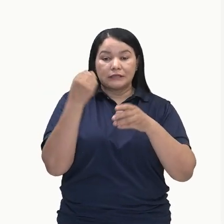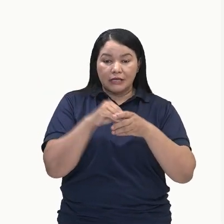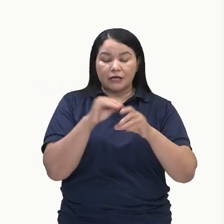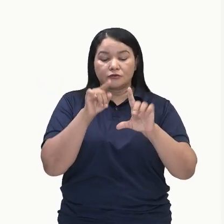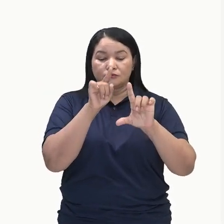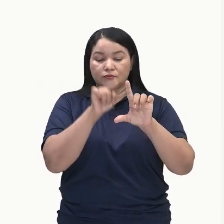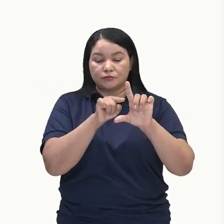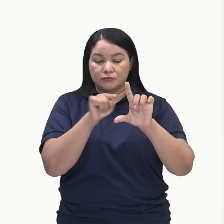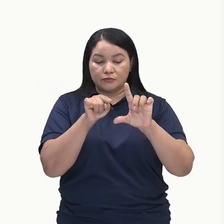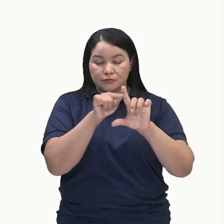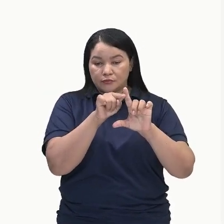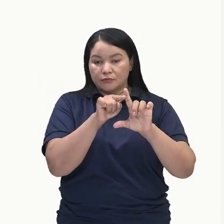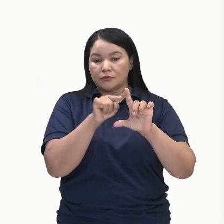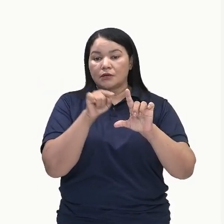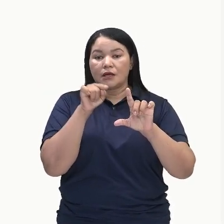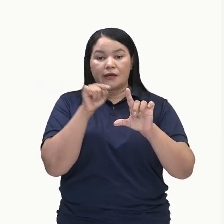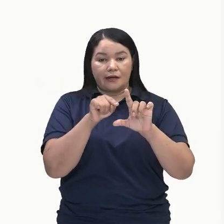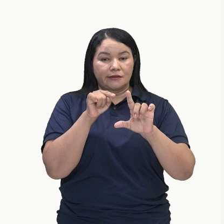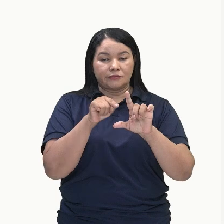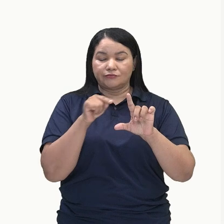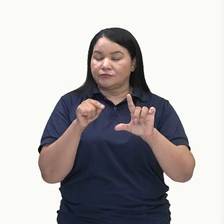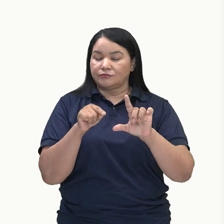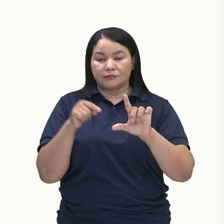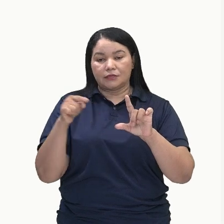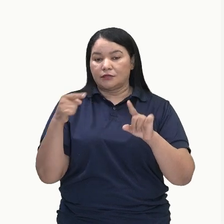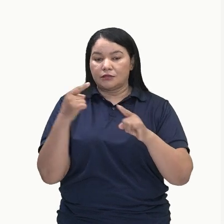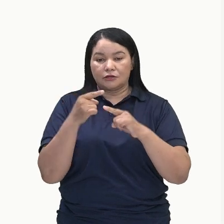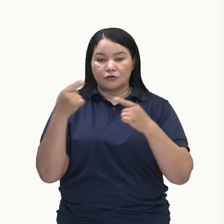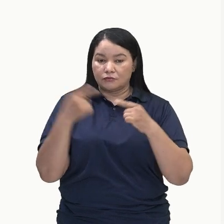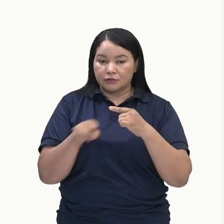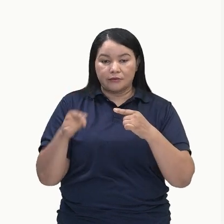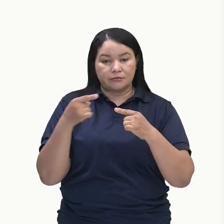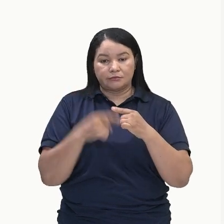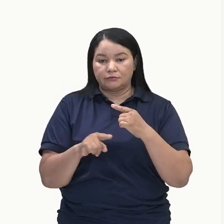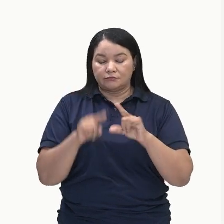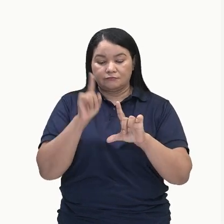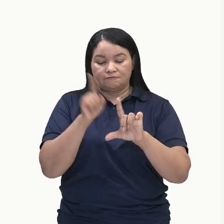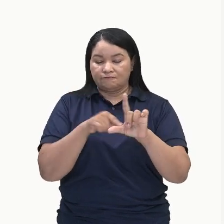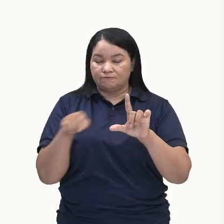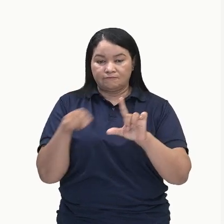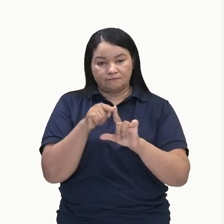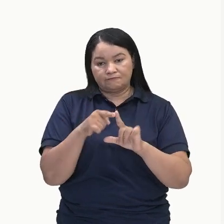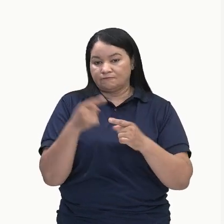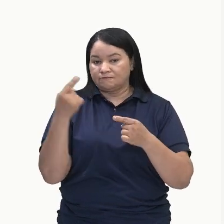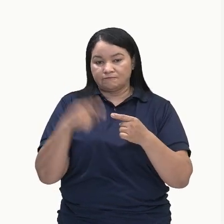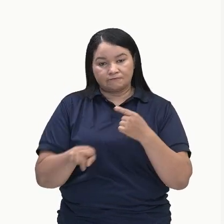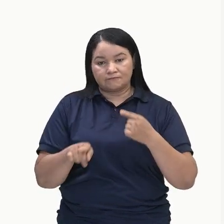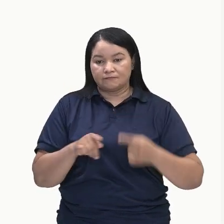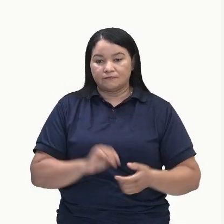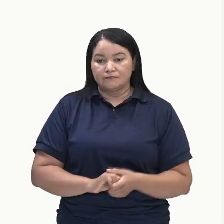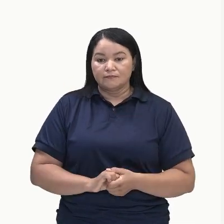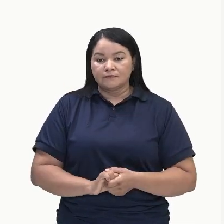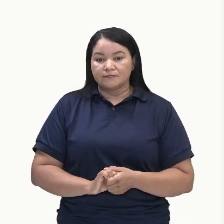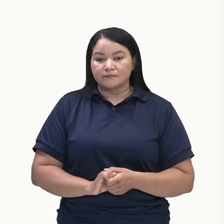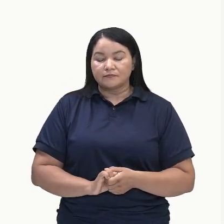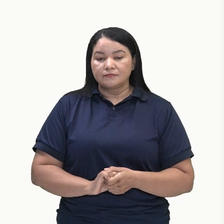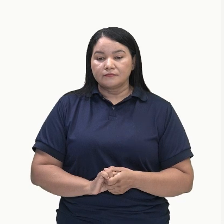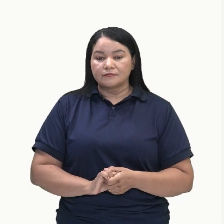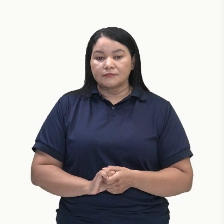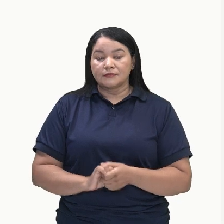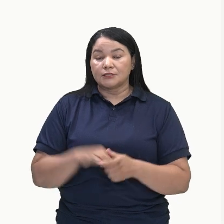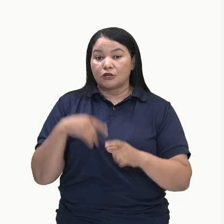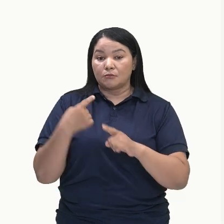aqui, onde esta parte do meio é vazada, é recortada, também não vai ser considerado ali um triângulo, porque